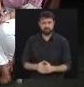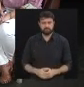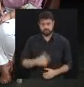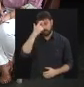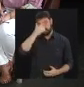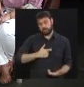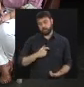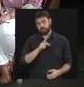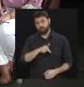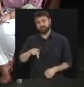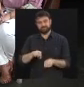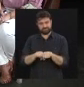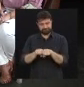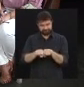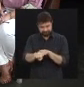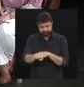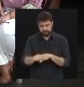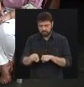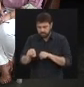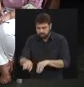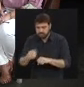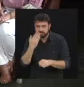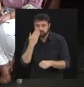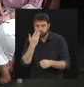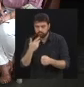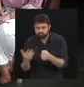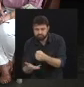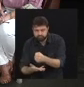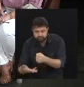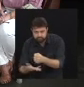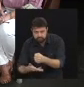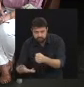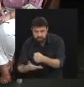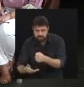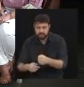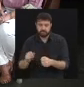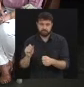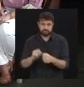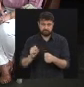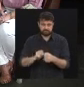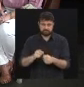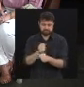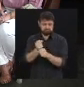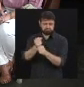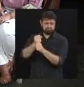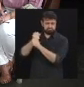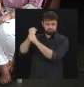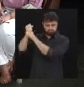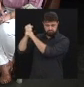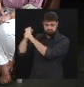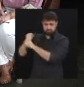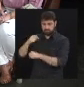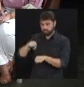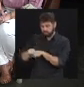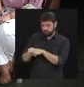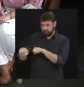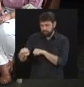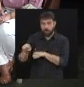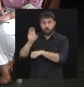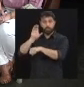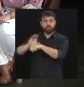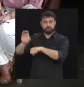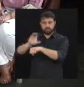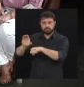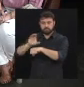sou professora, né, de ensino fundamental, eu fiz há muitos anos atrás, quando era novinha, recém-formada, um curso